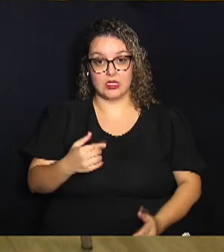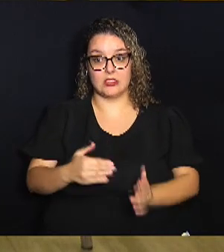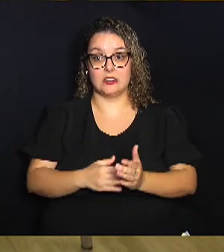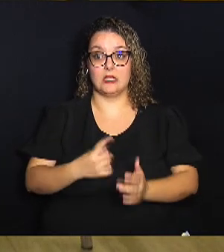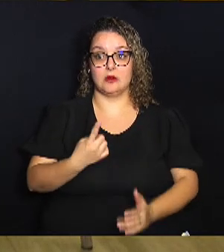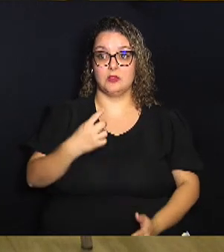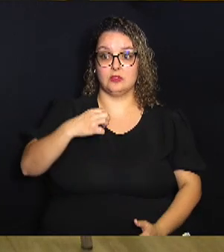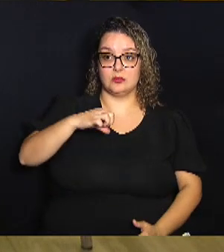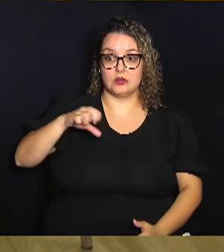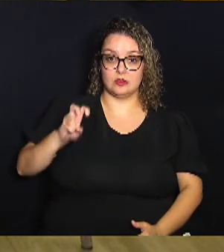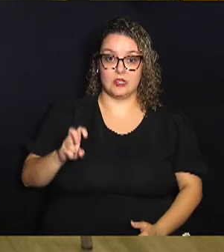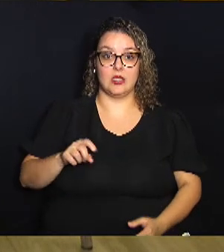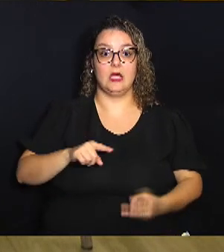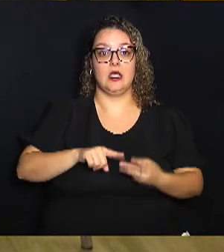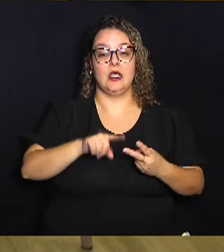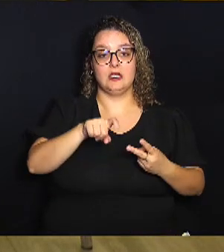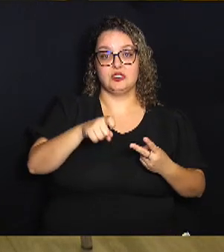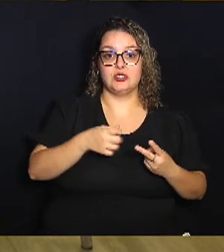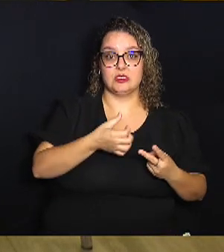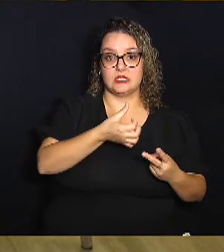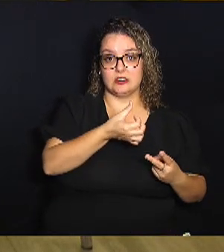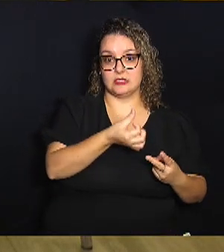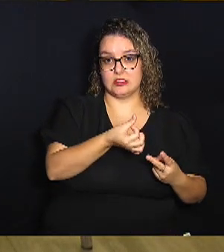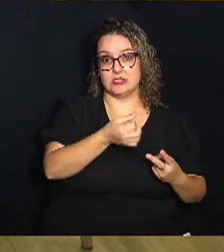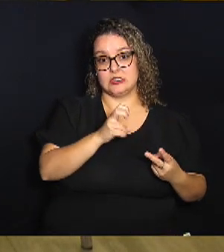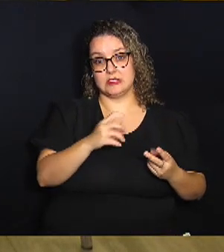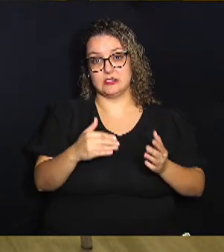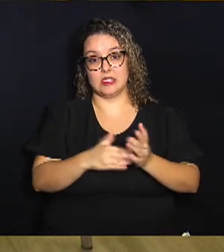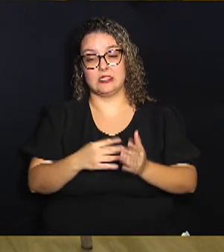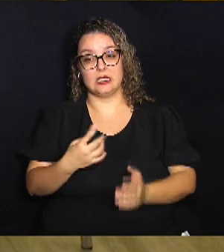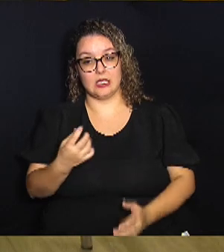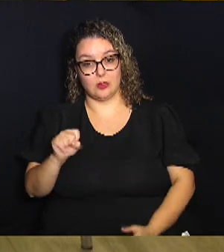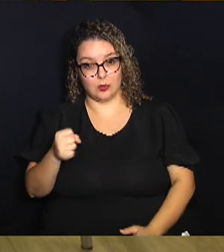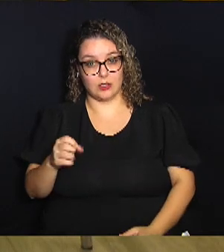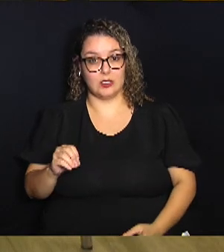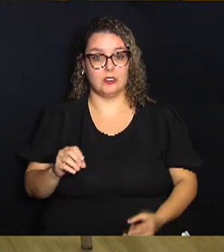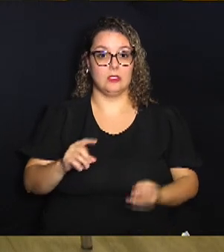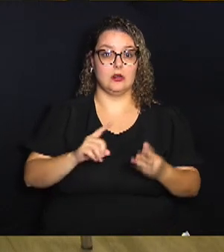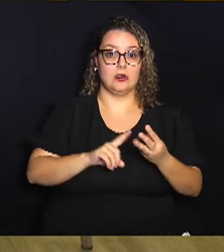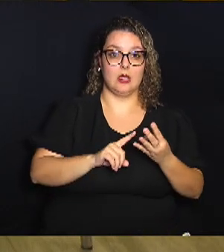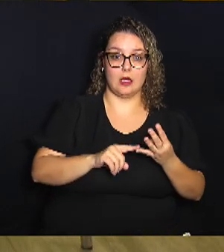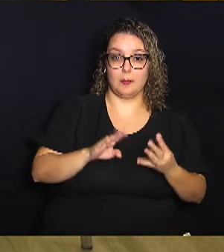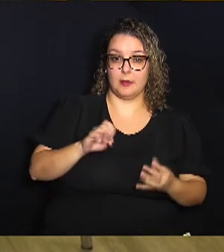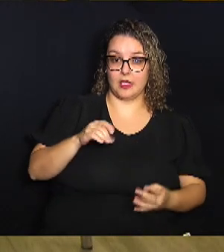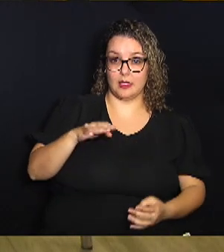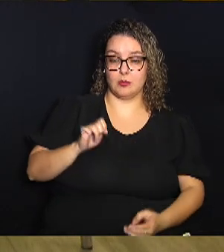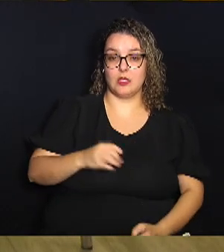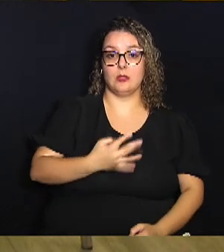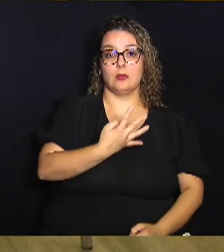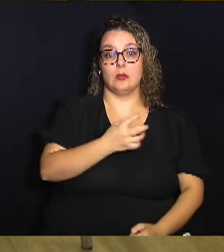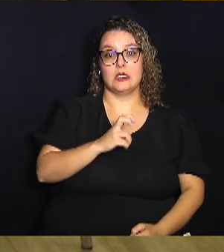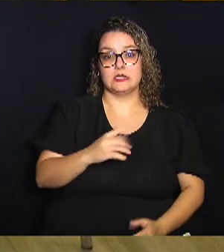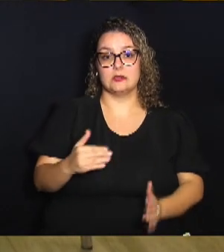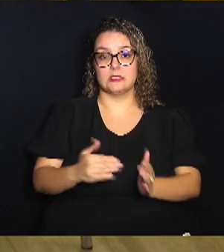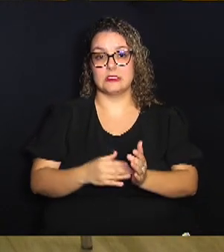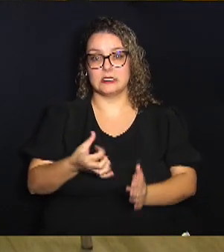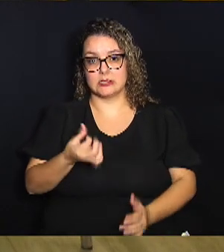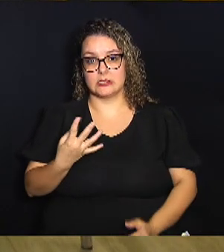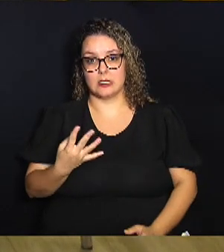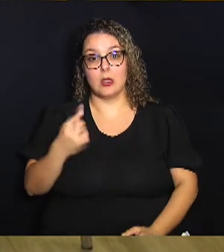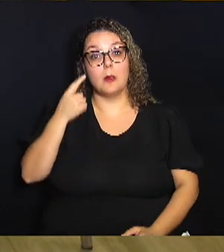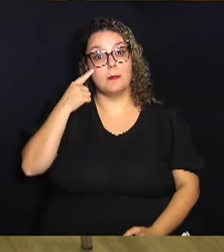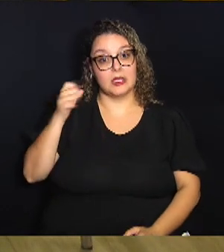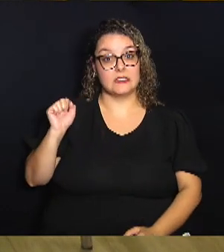a geração X, 65, né, a 80, a Baby Boomer, 45 a 64, que já está pensando